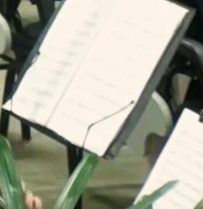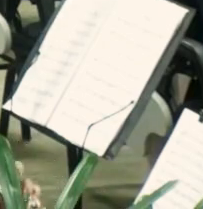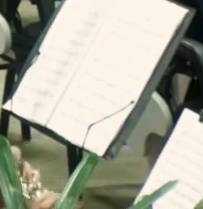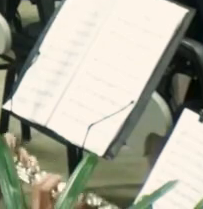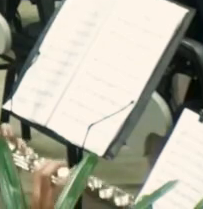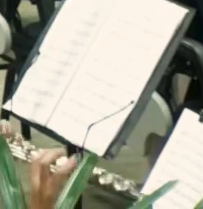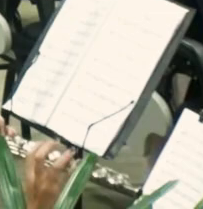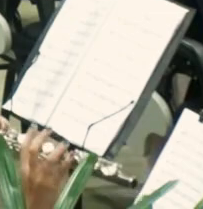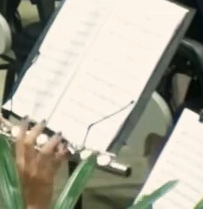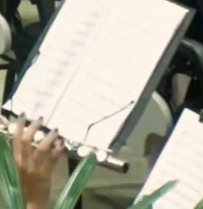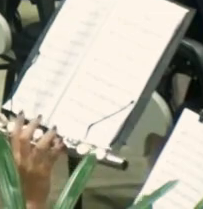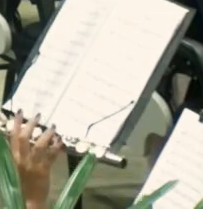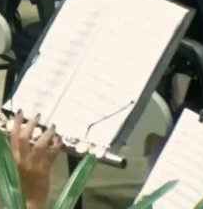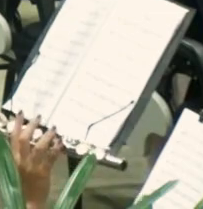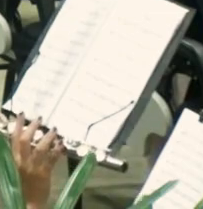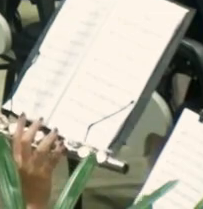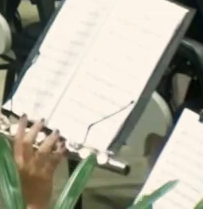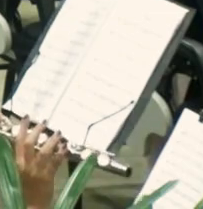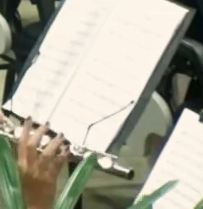h